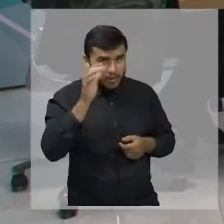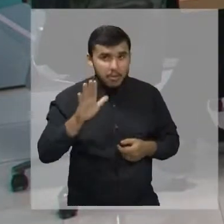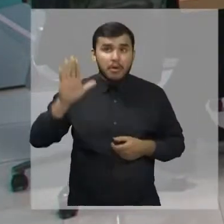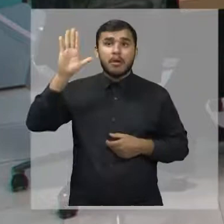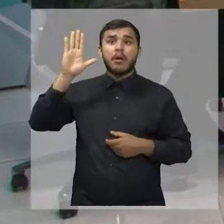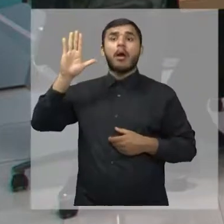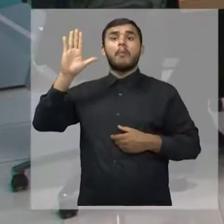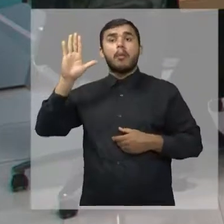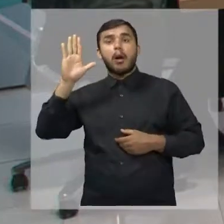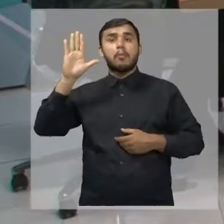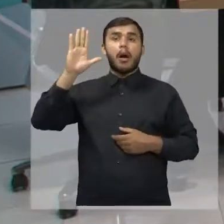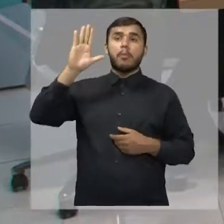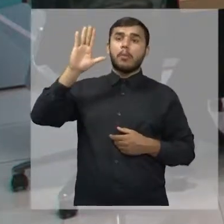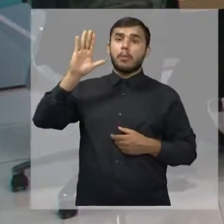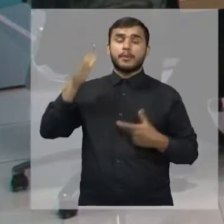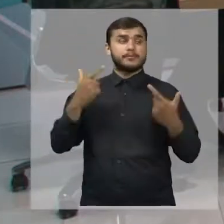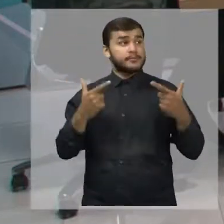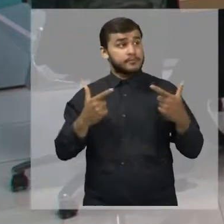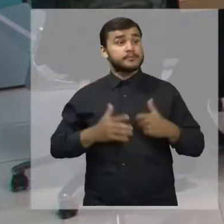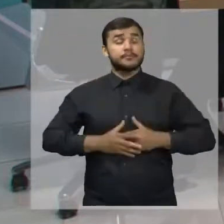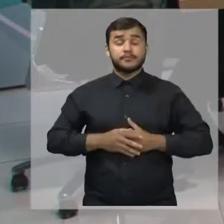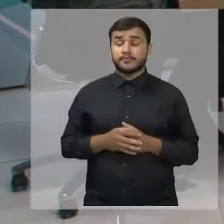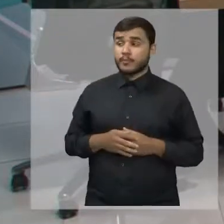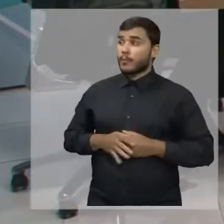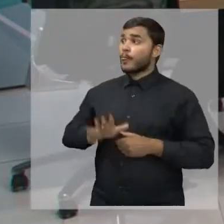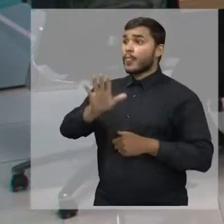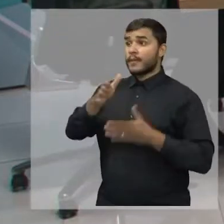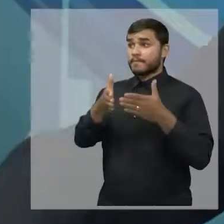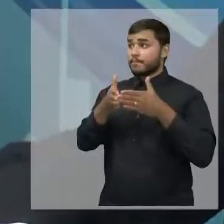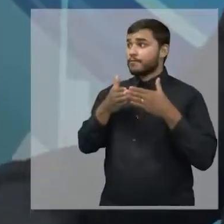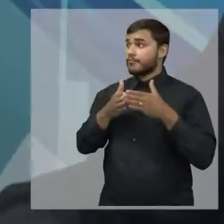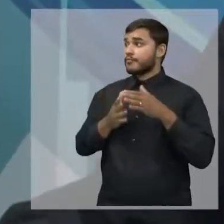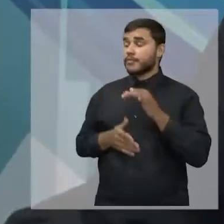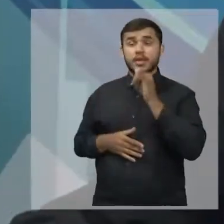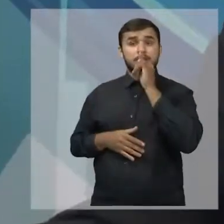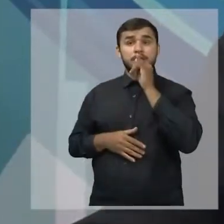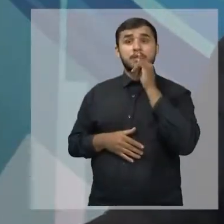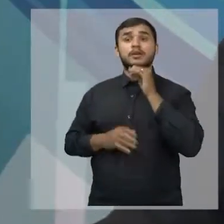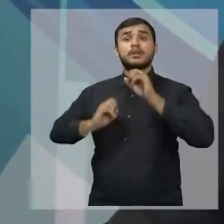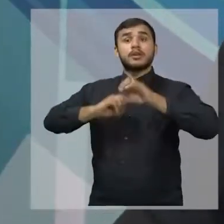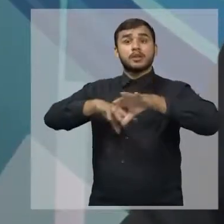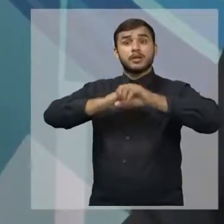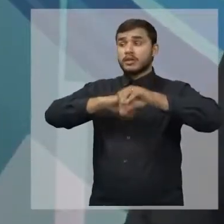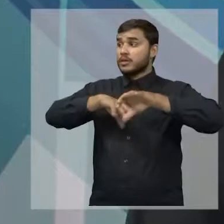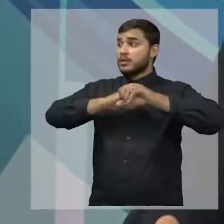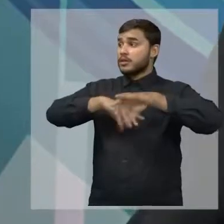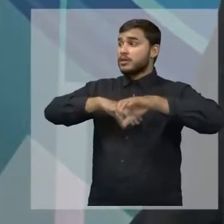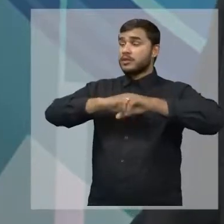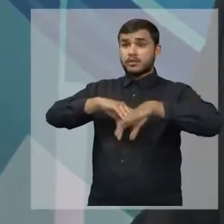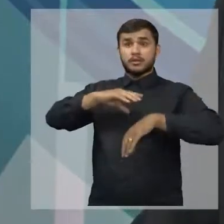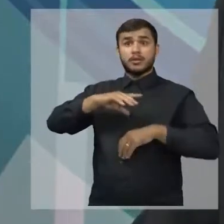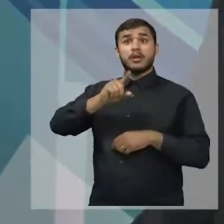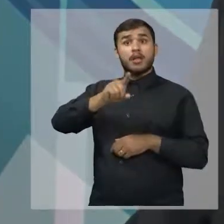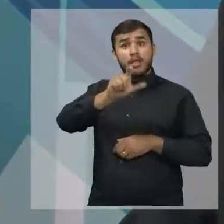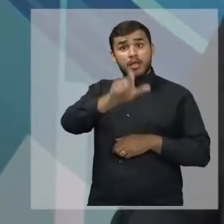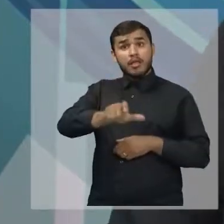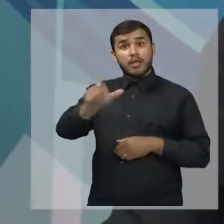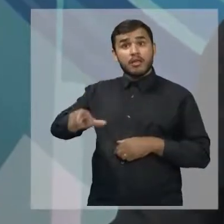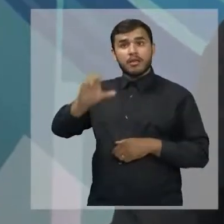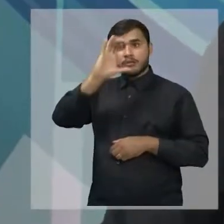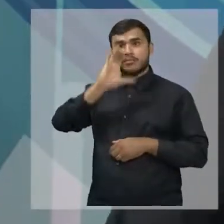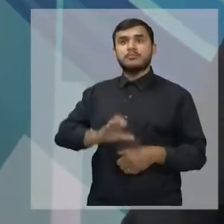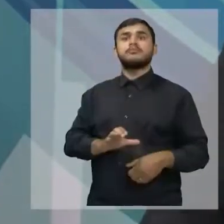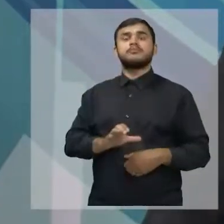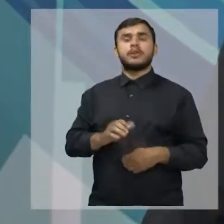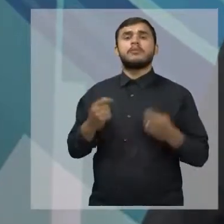educação para a cidadania. Qualificar o cidadão para compreender a finalidade do mandato e a finalidade do poder. Porque nós